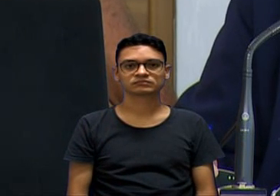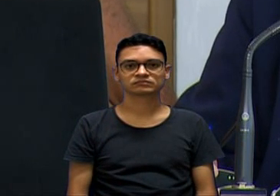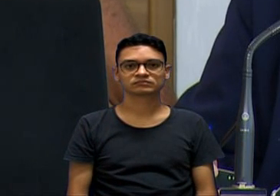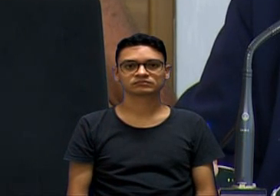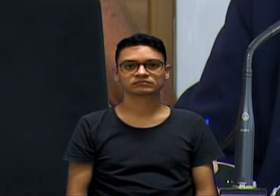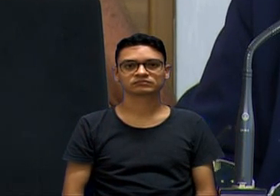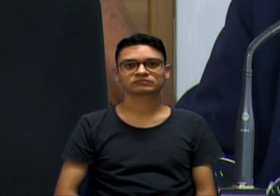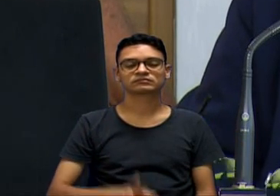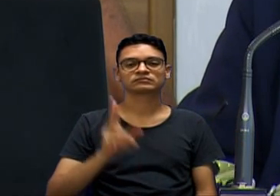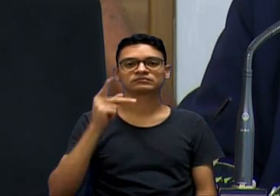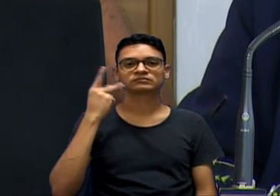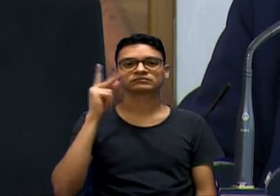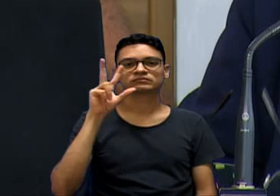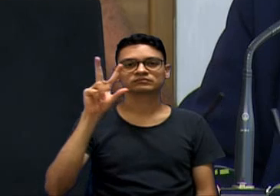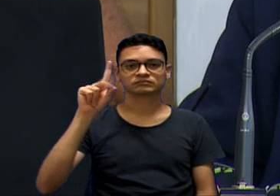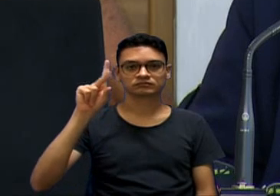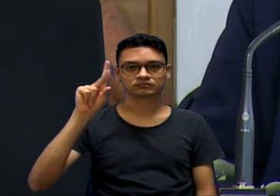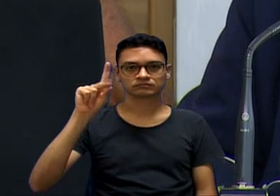Vereador Vinícius.